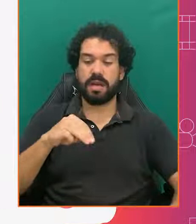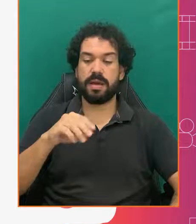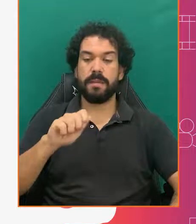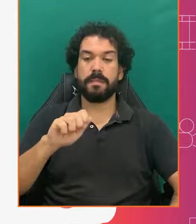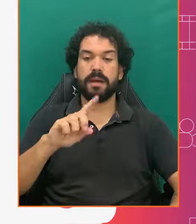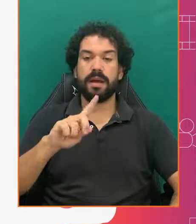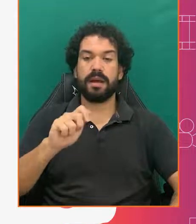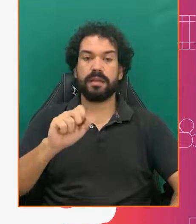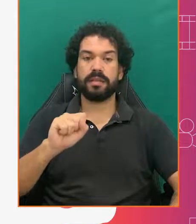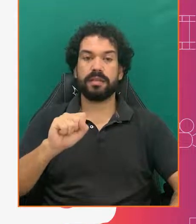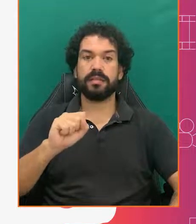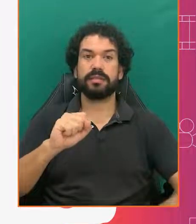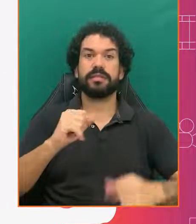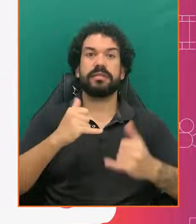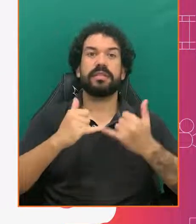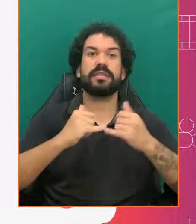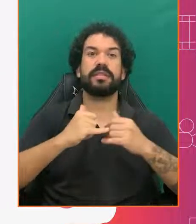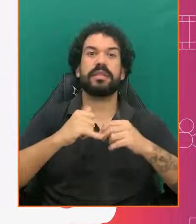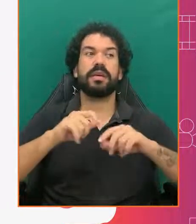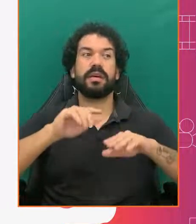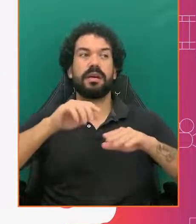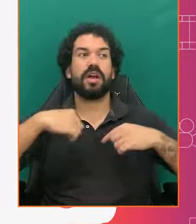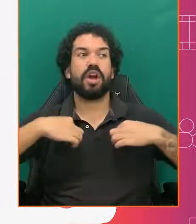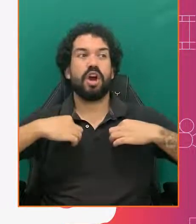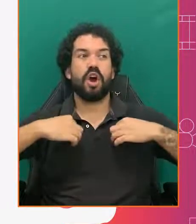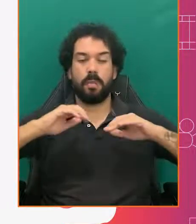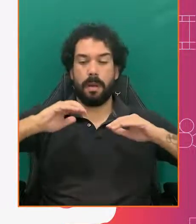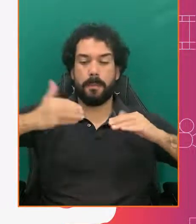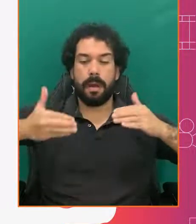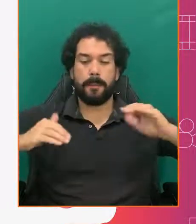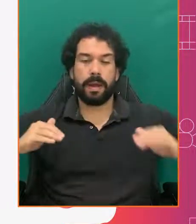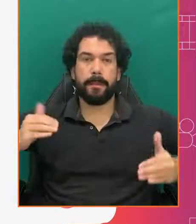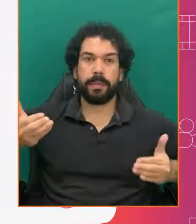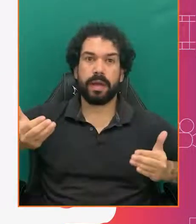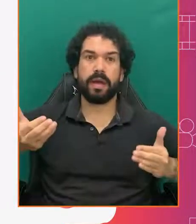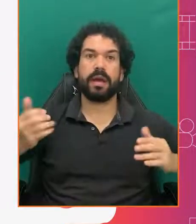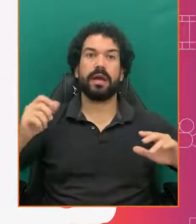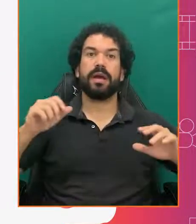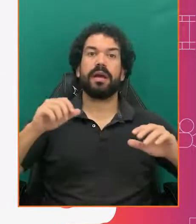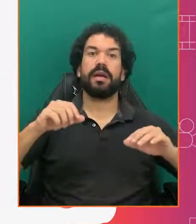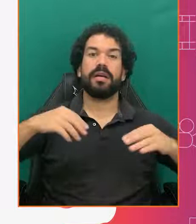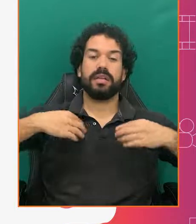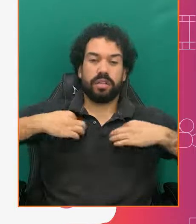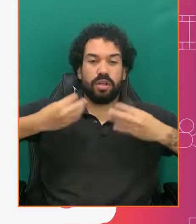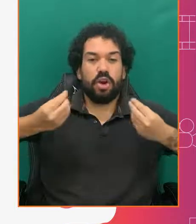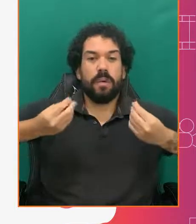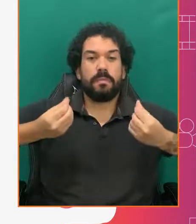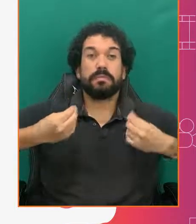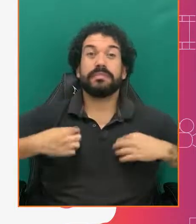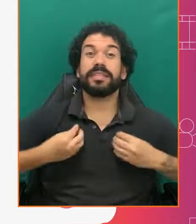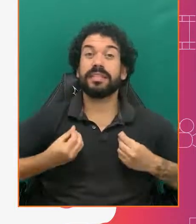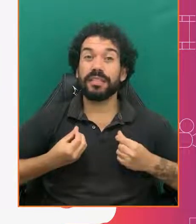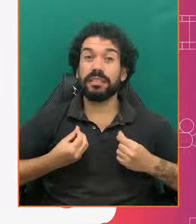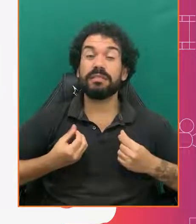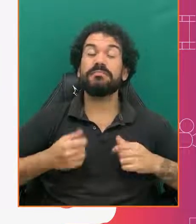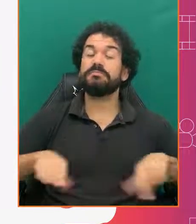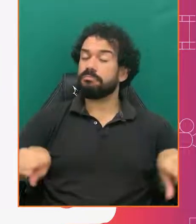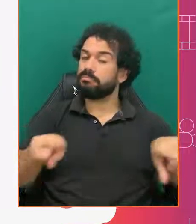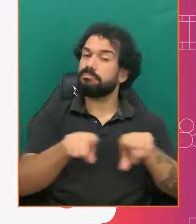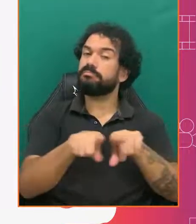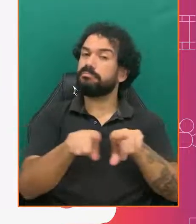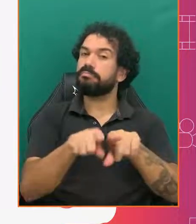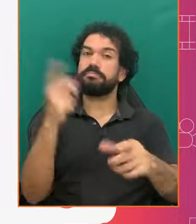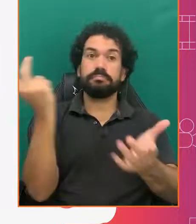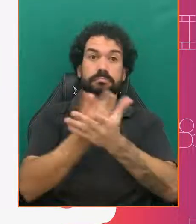seu personagem, como dobra nas peças de roupa, questão de tecido.